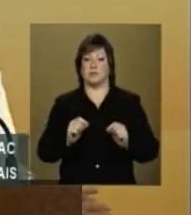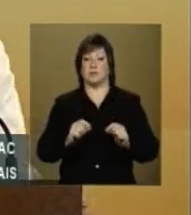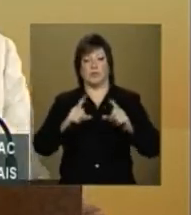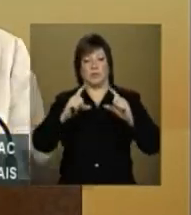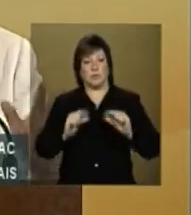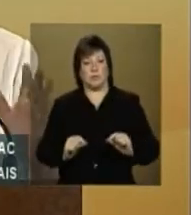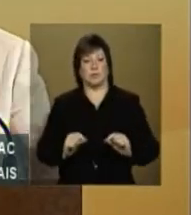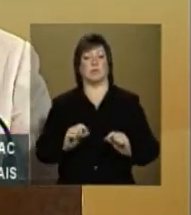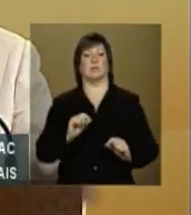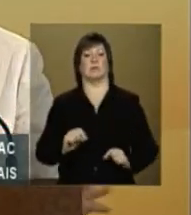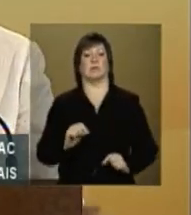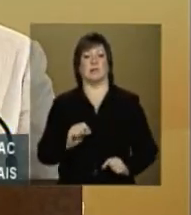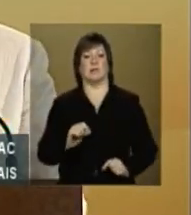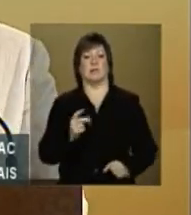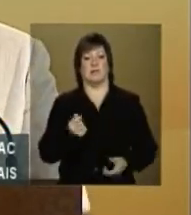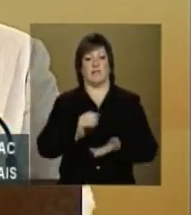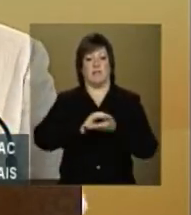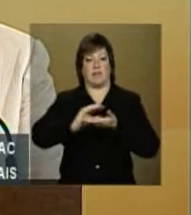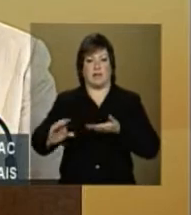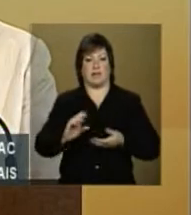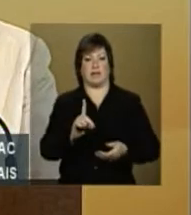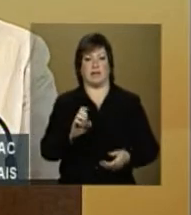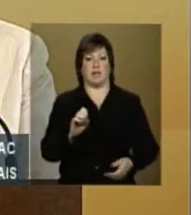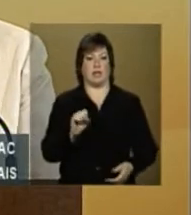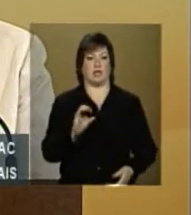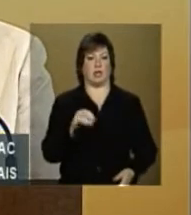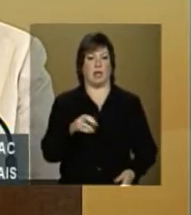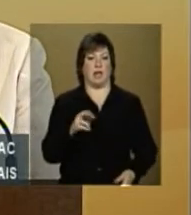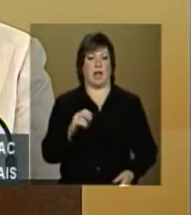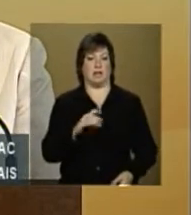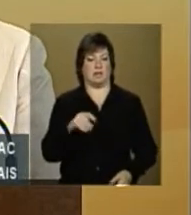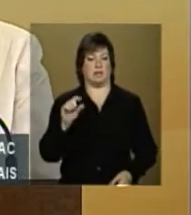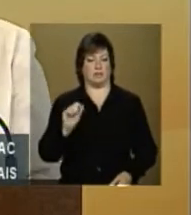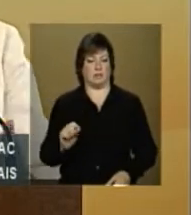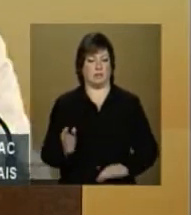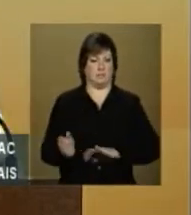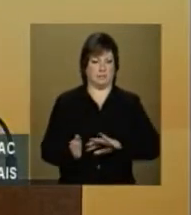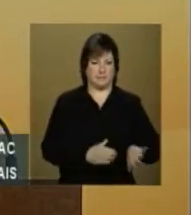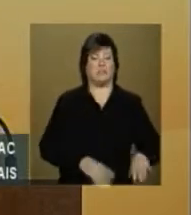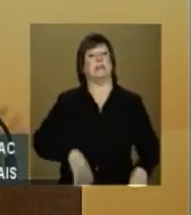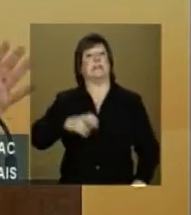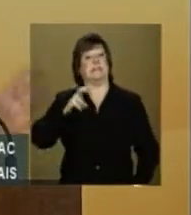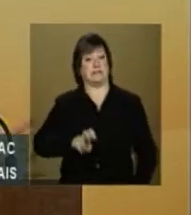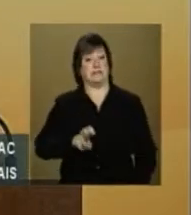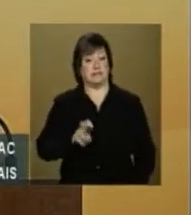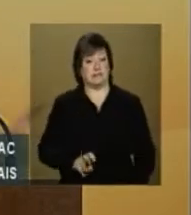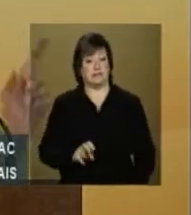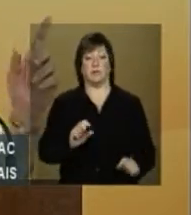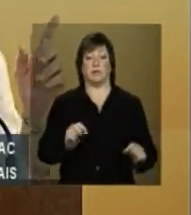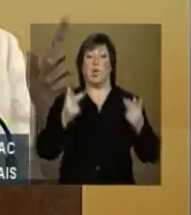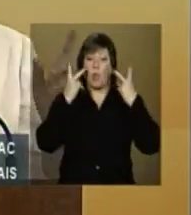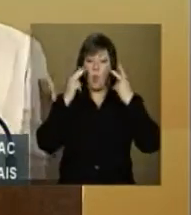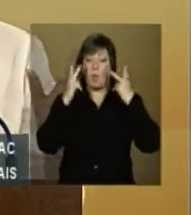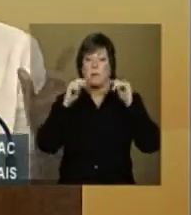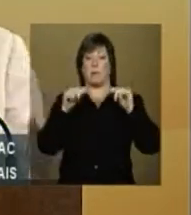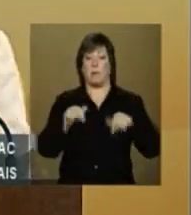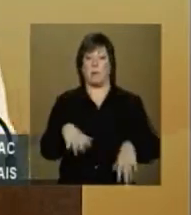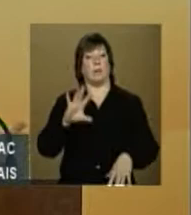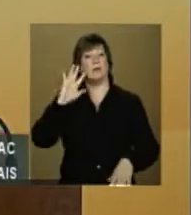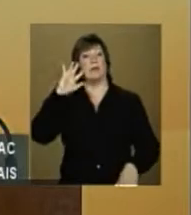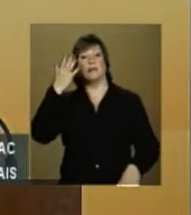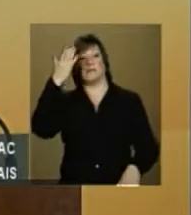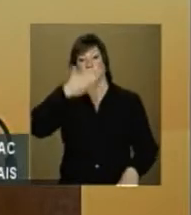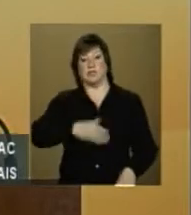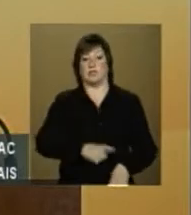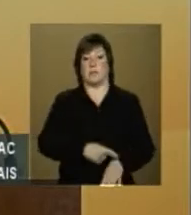de investimento que nós viemos fazendo. Cinco, o fato normal que, diante de momentos